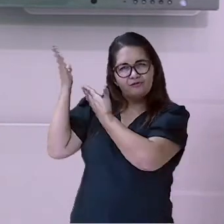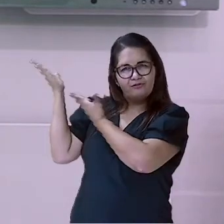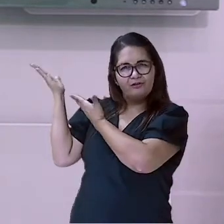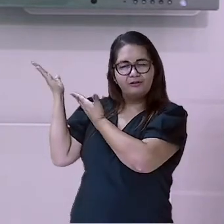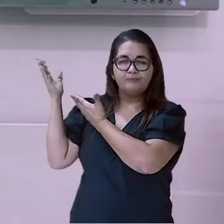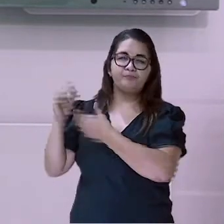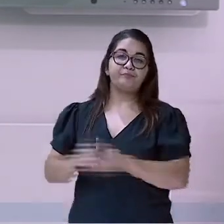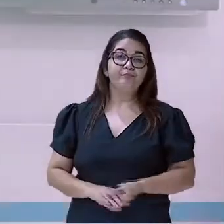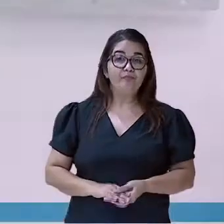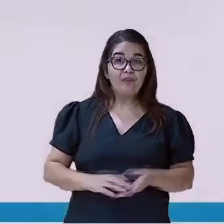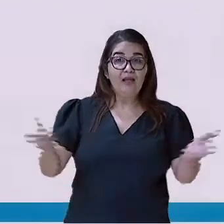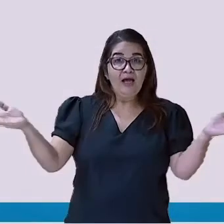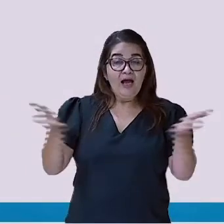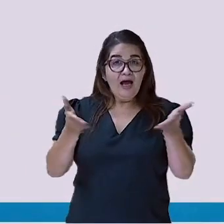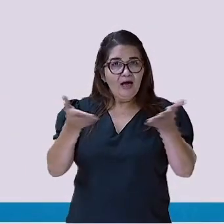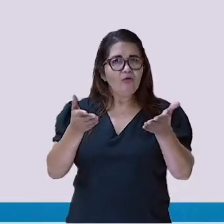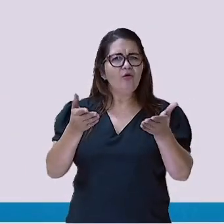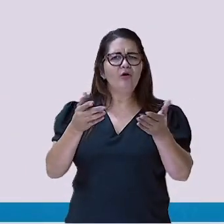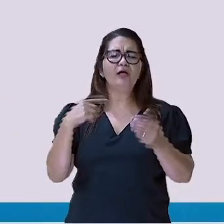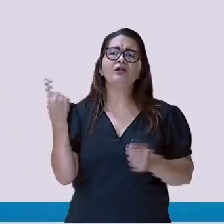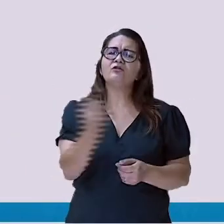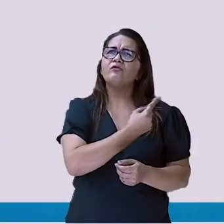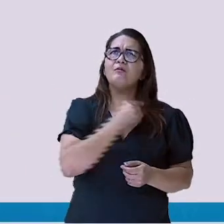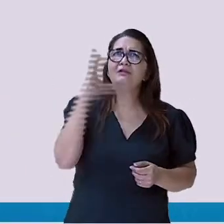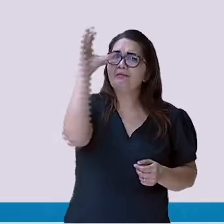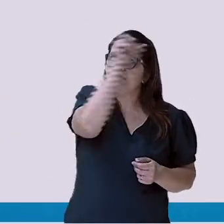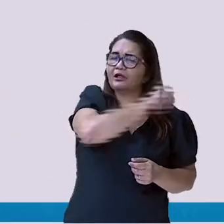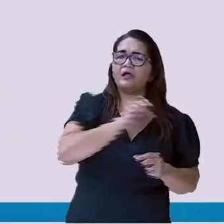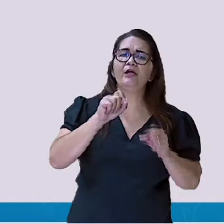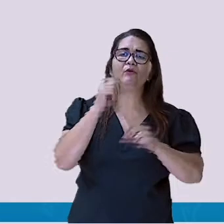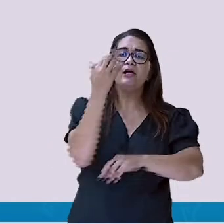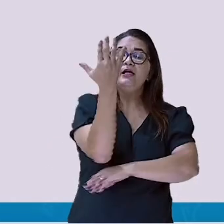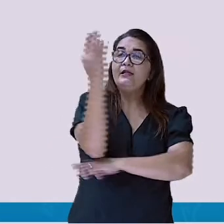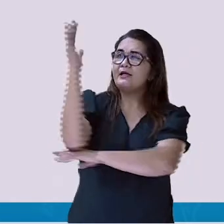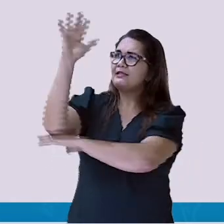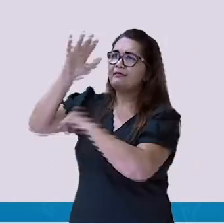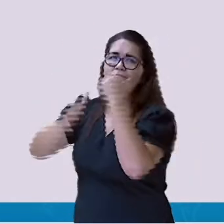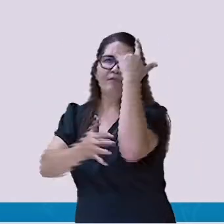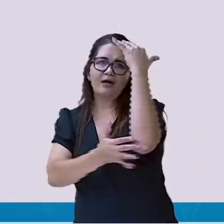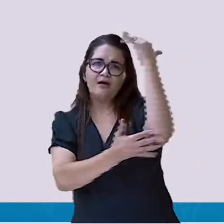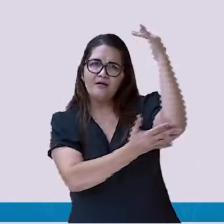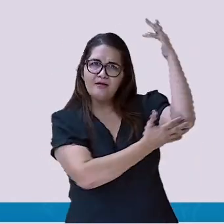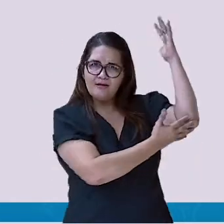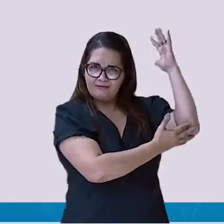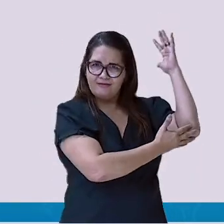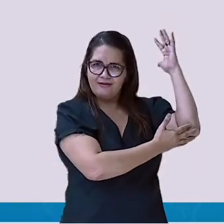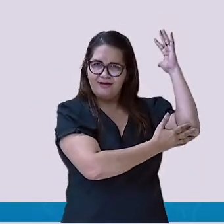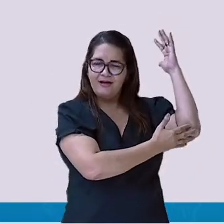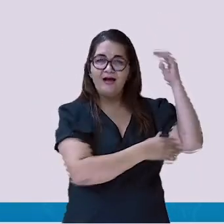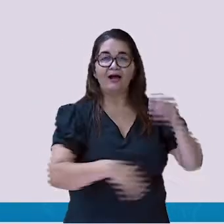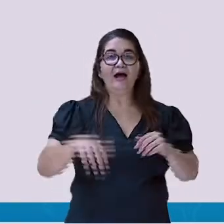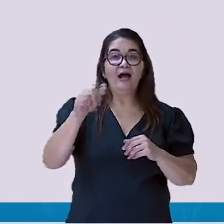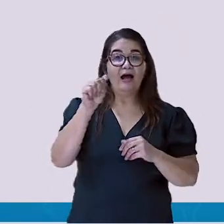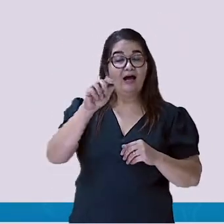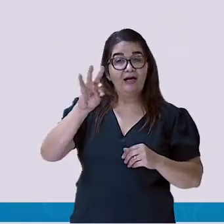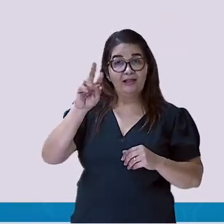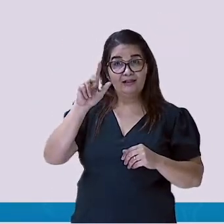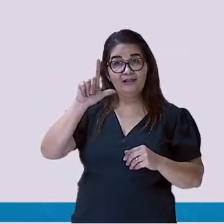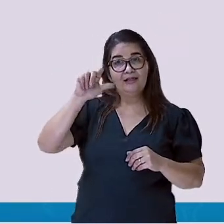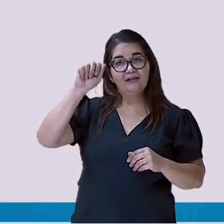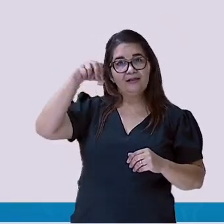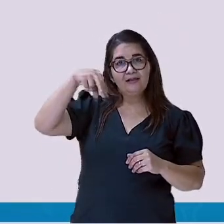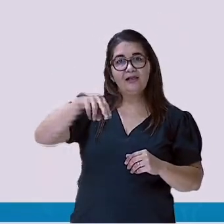agora da Mata Atlântica. A Mata Atlântica, ela tem uma cobertura, né? Ela cobre aí 15%